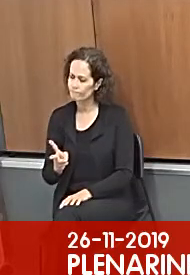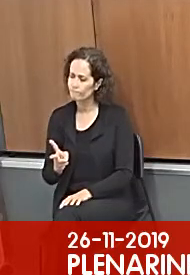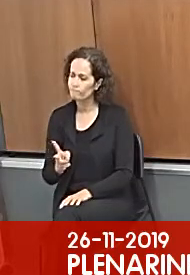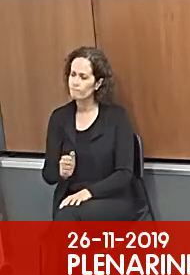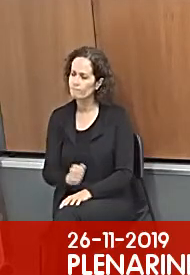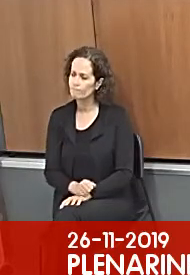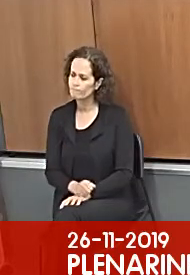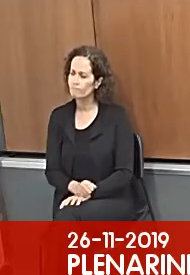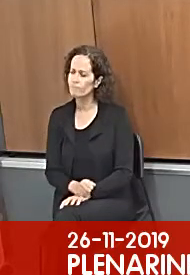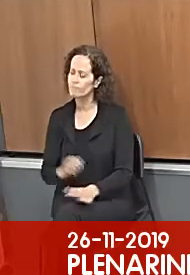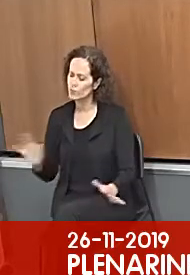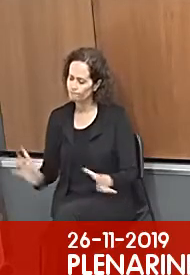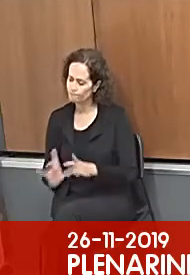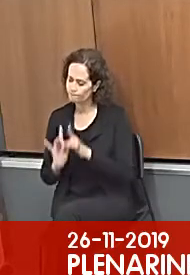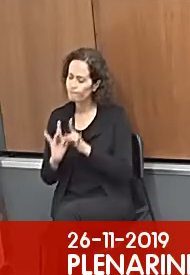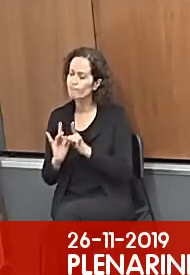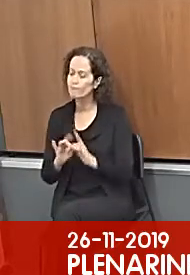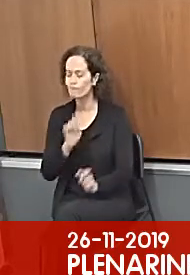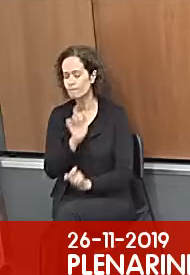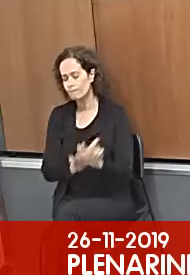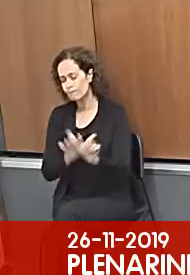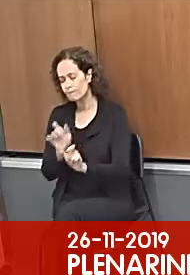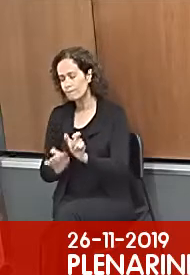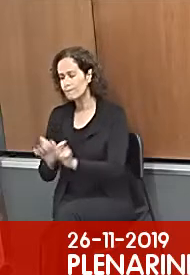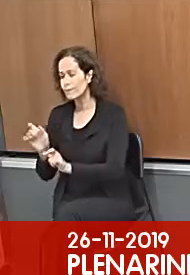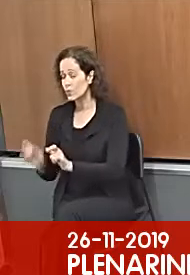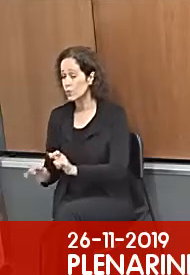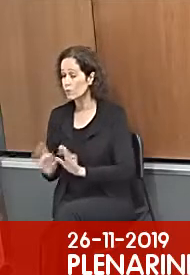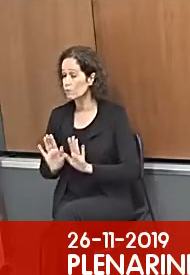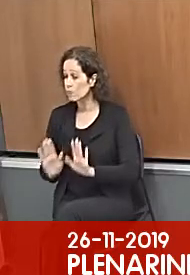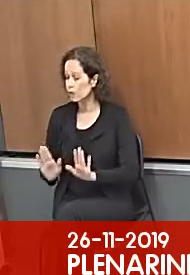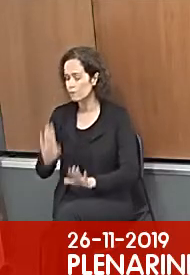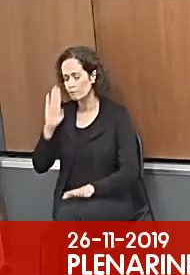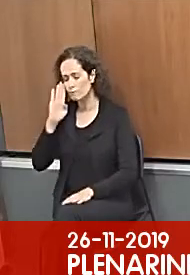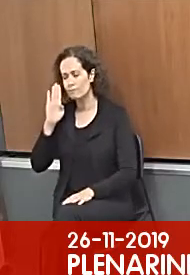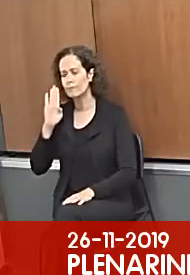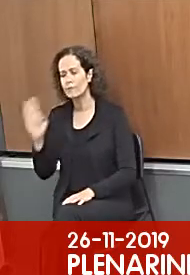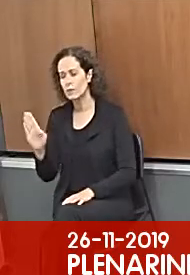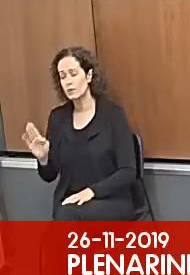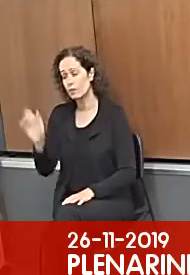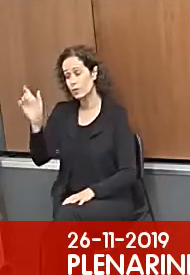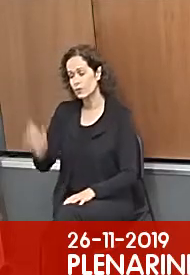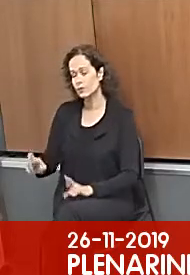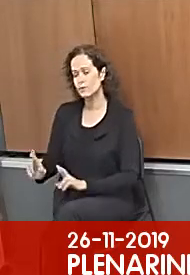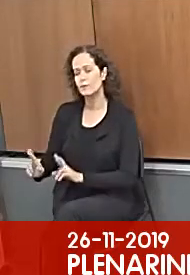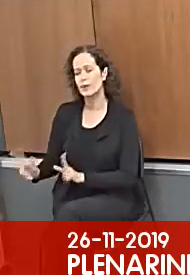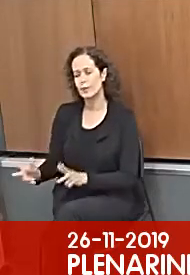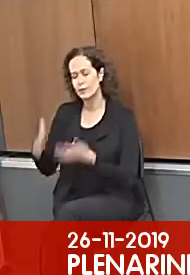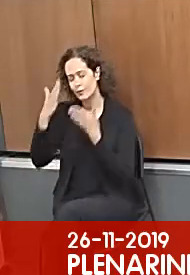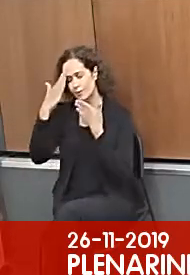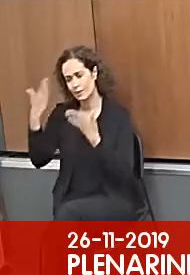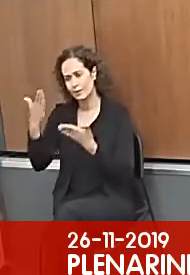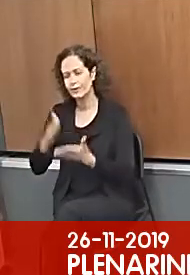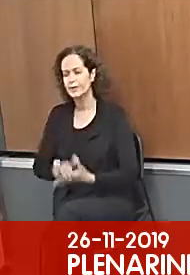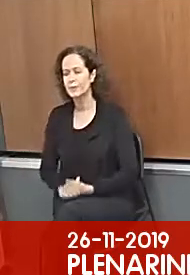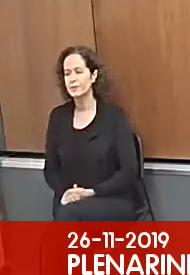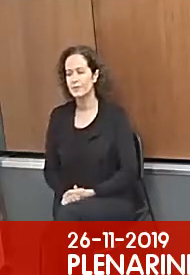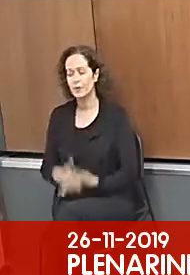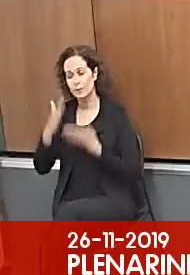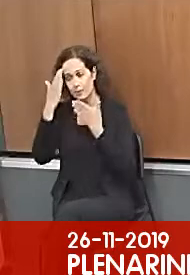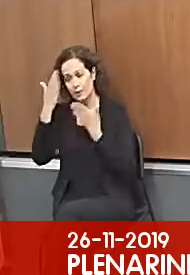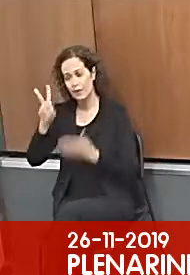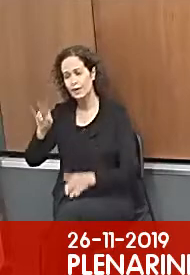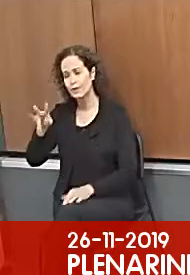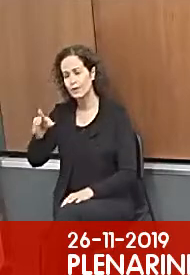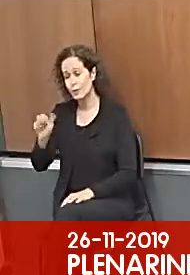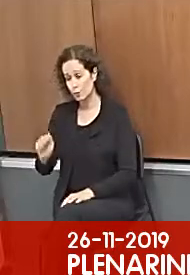de integração das pessoas, mas principalmente do diferente. Obrigado. Muito obrigado, dona Vilma. Vou